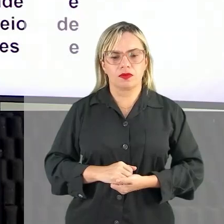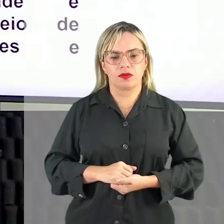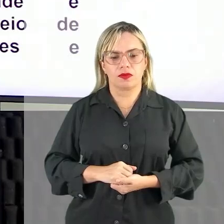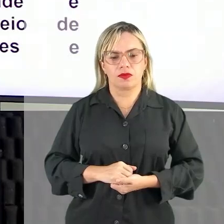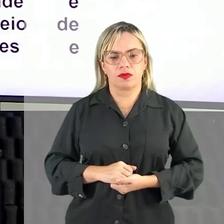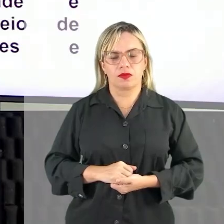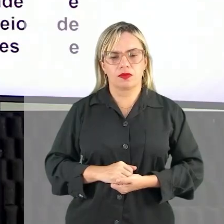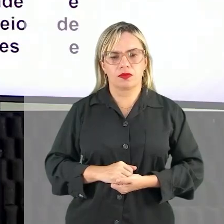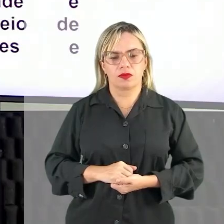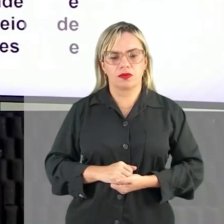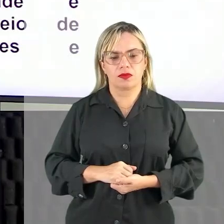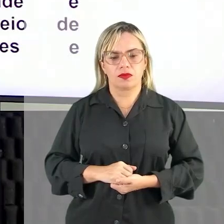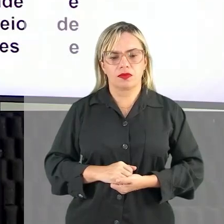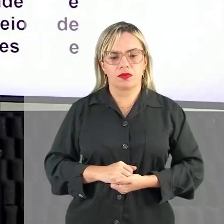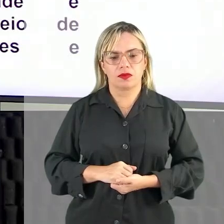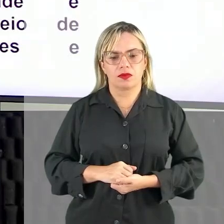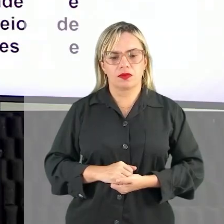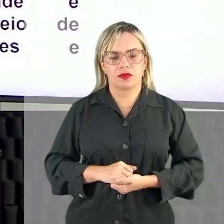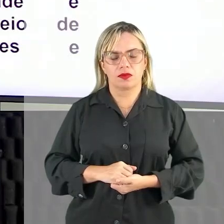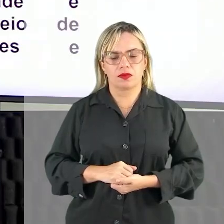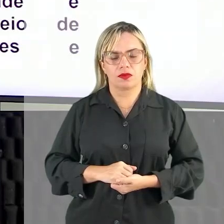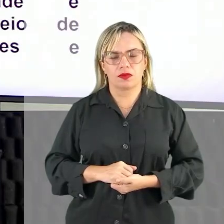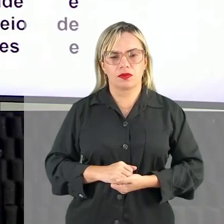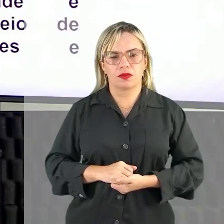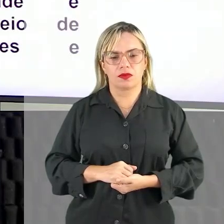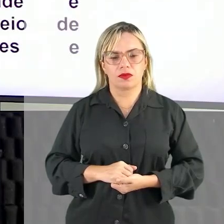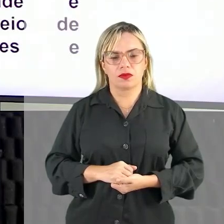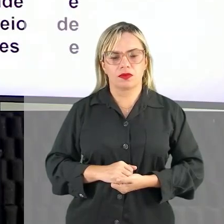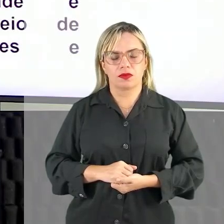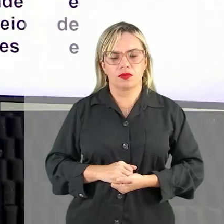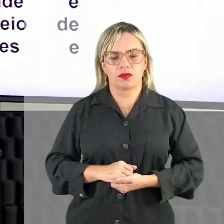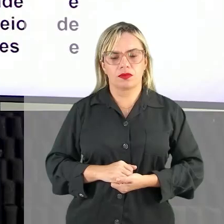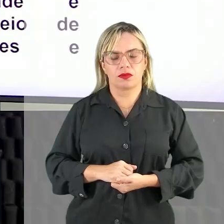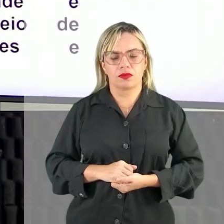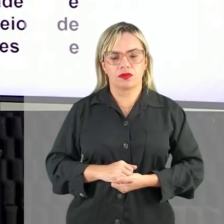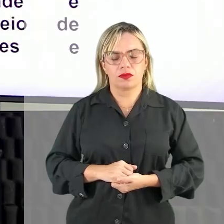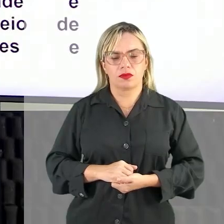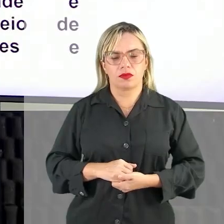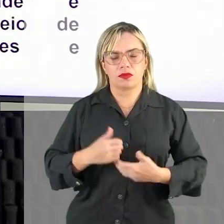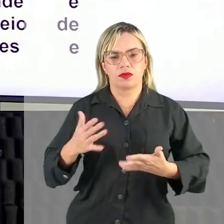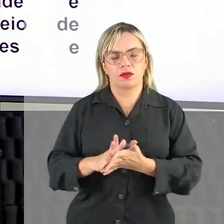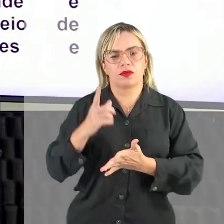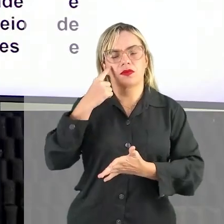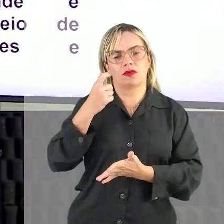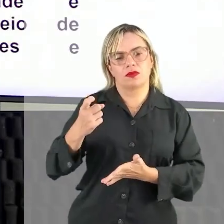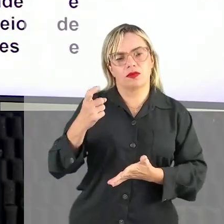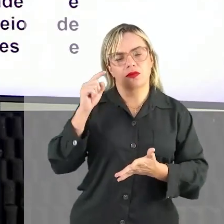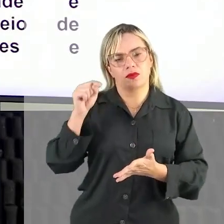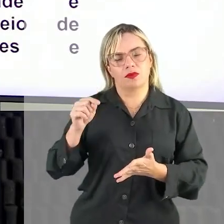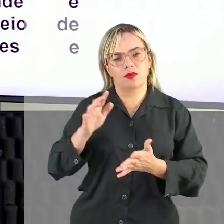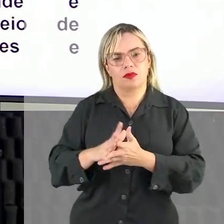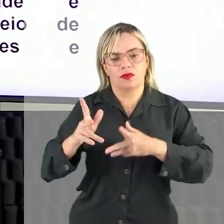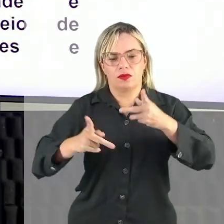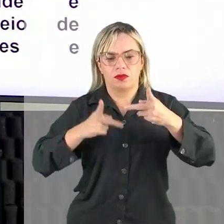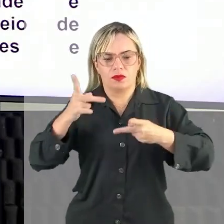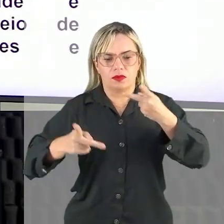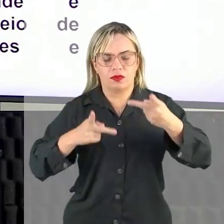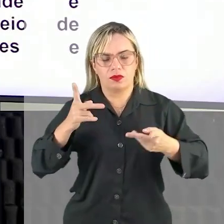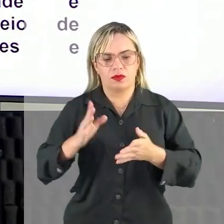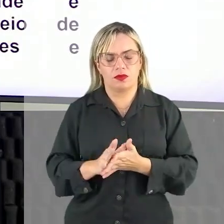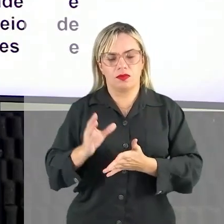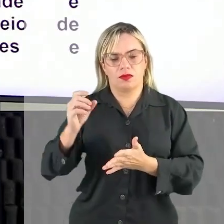conclusão prioridade adversidade contiguidade é interessante falar para vocês que